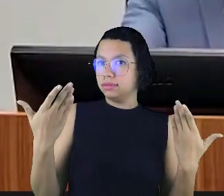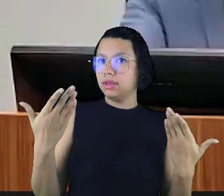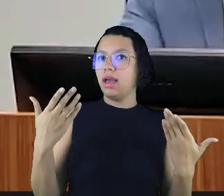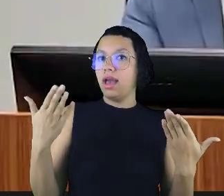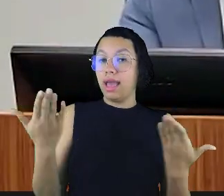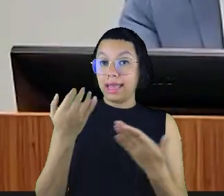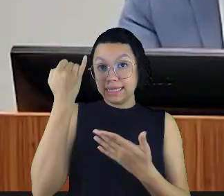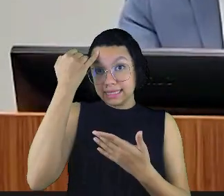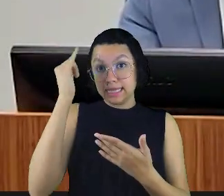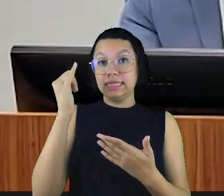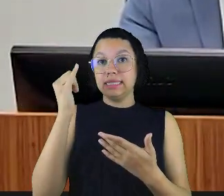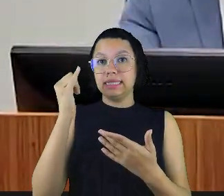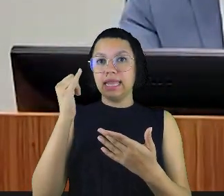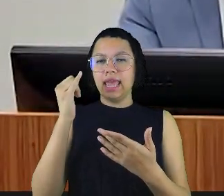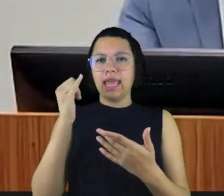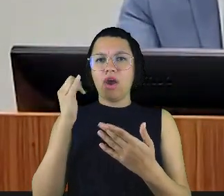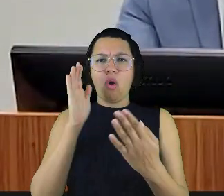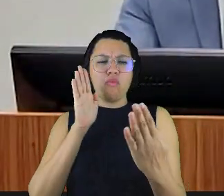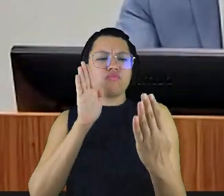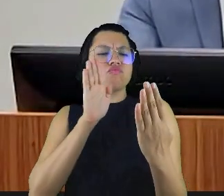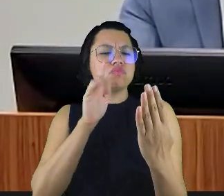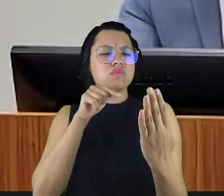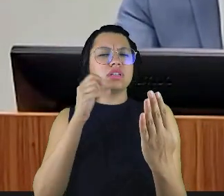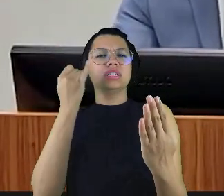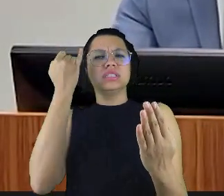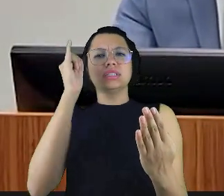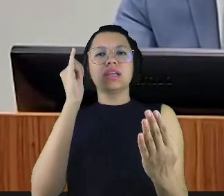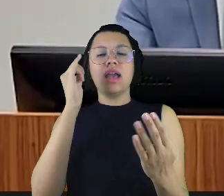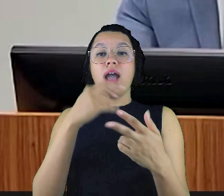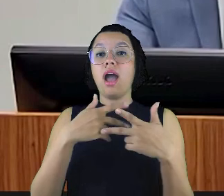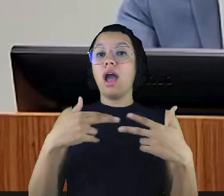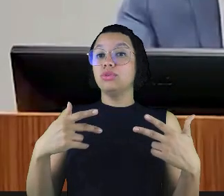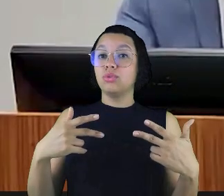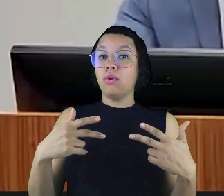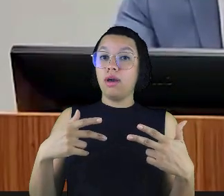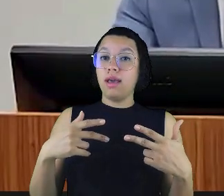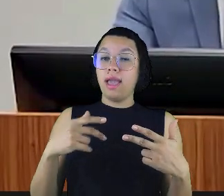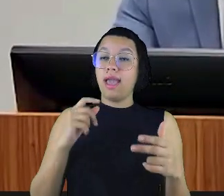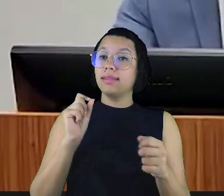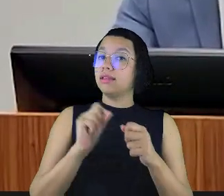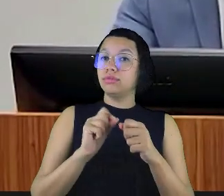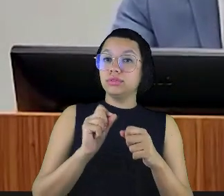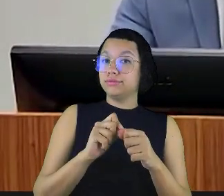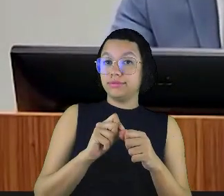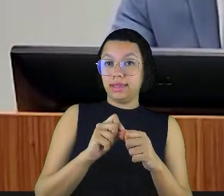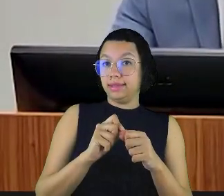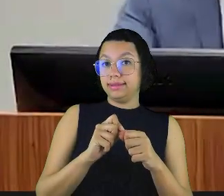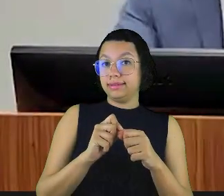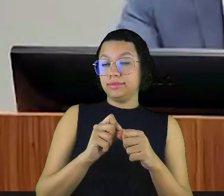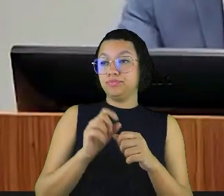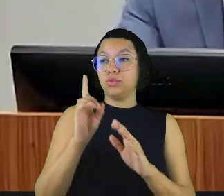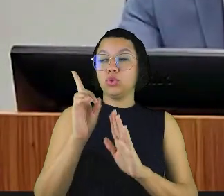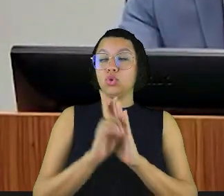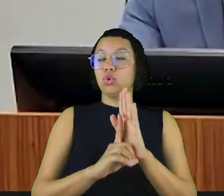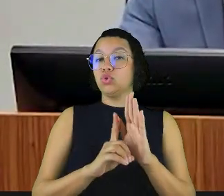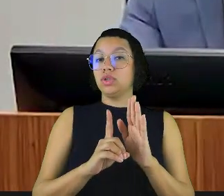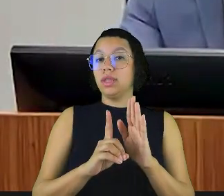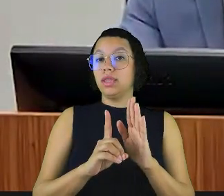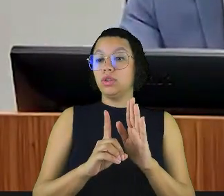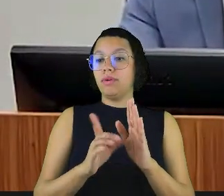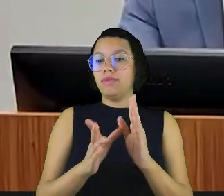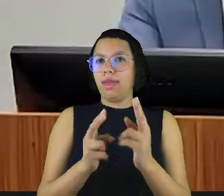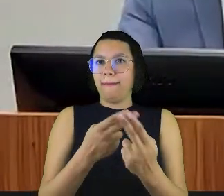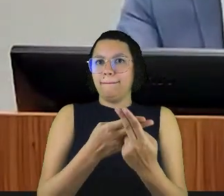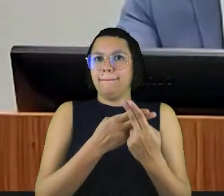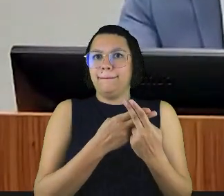gente confrontar essa ideia. Né? As coisas, elas não são feitas no direito para ficarem presas no